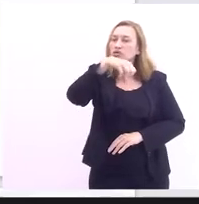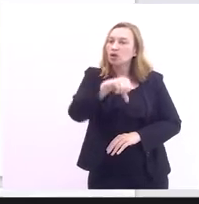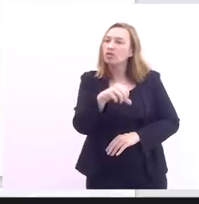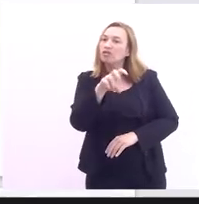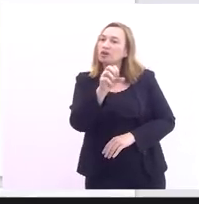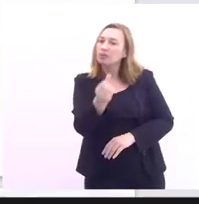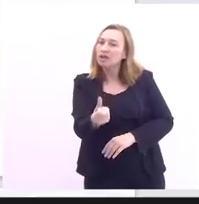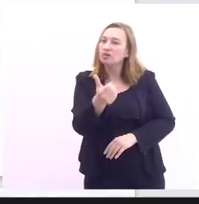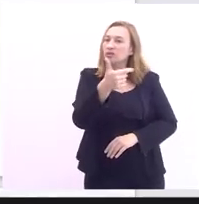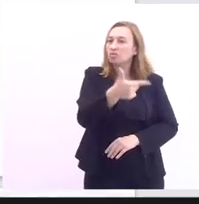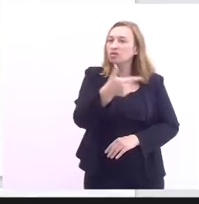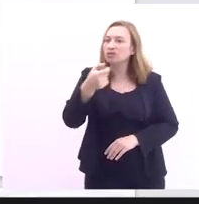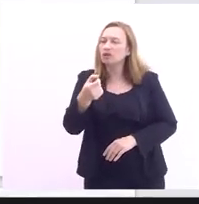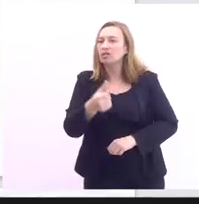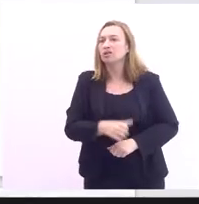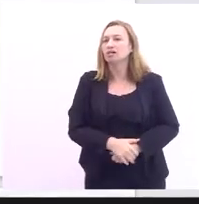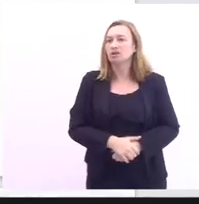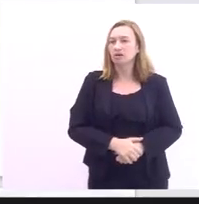ela